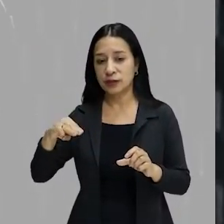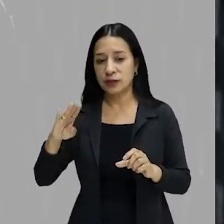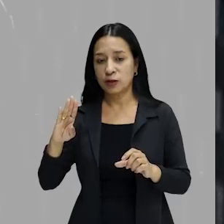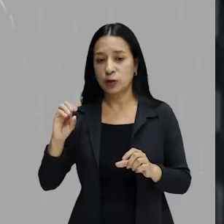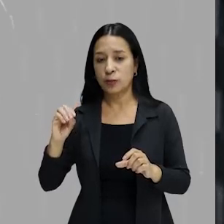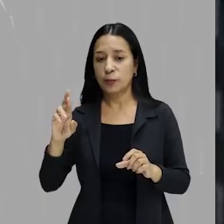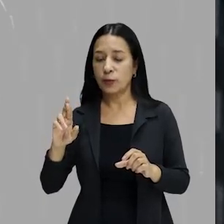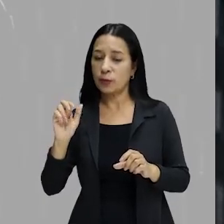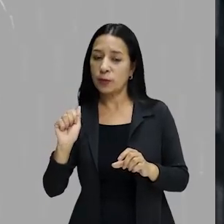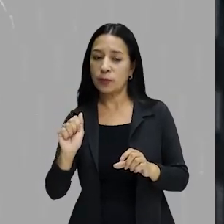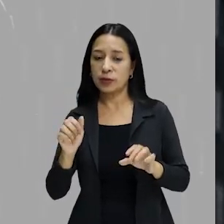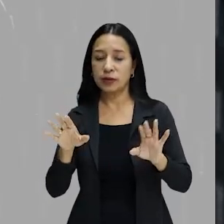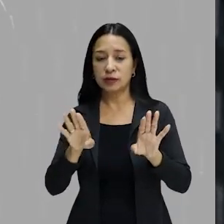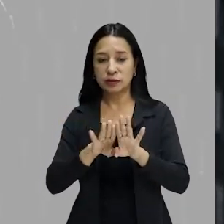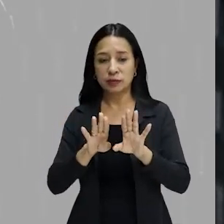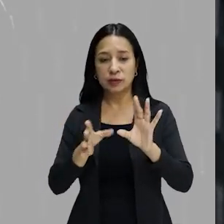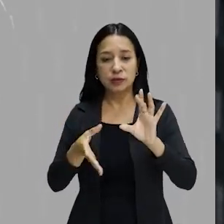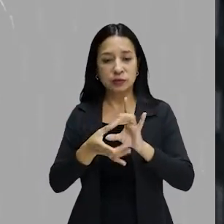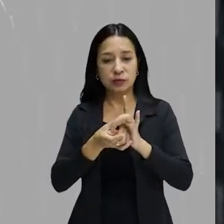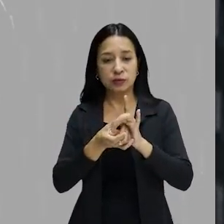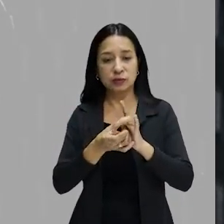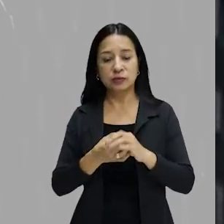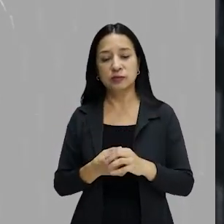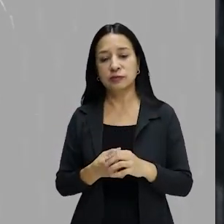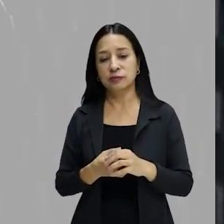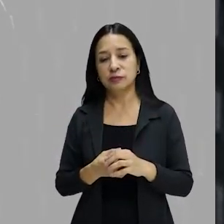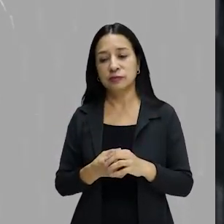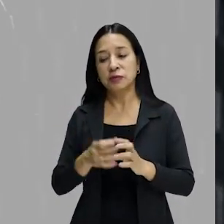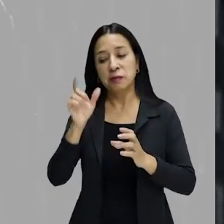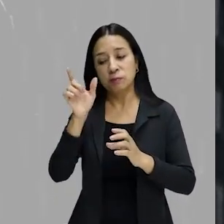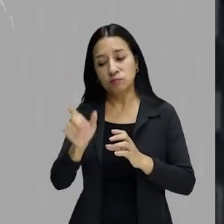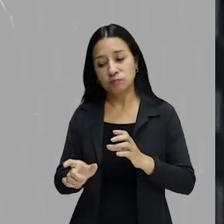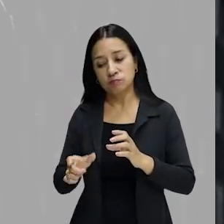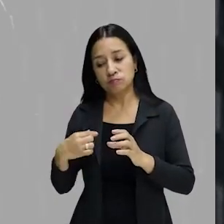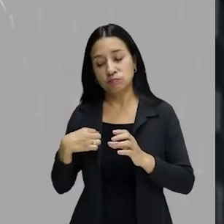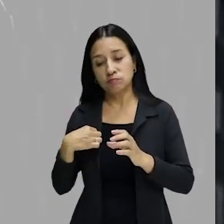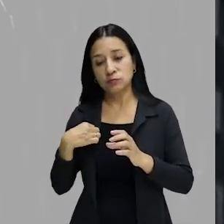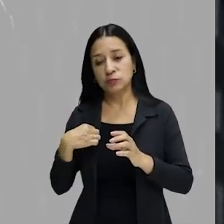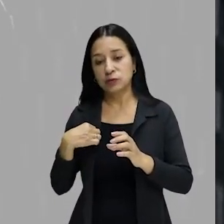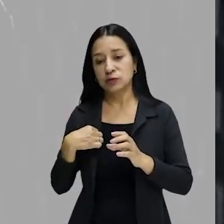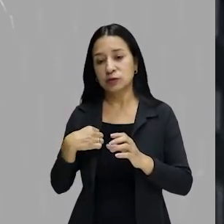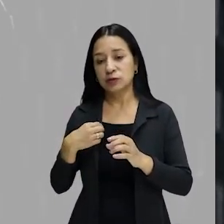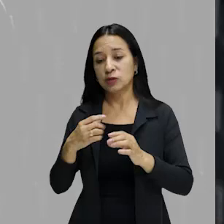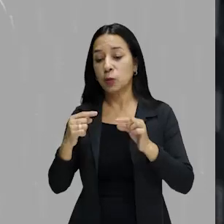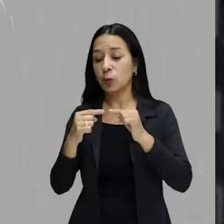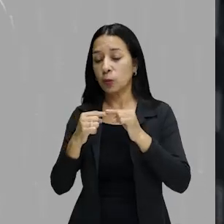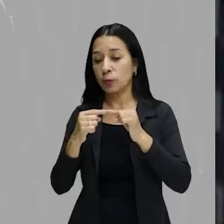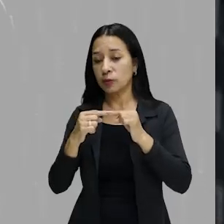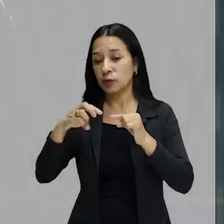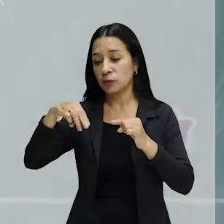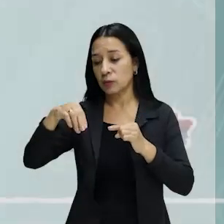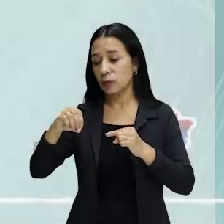é subordinada. Ela se vestia de acordo com o que dita a moda.